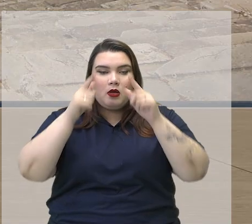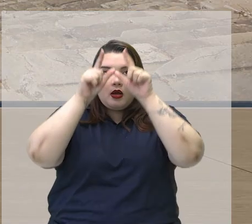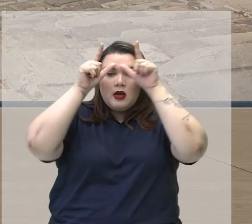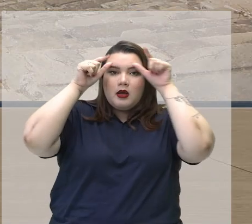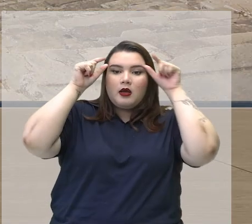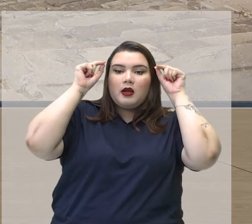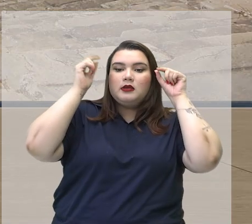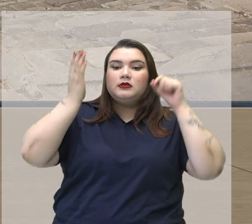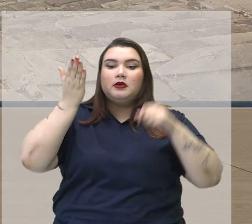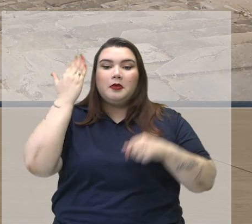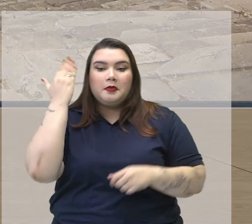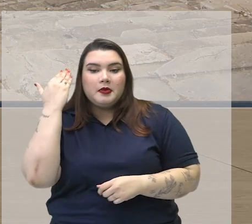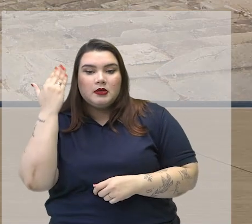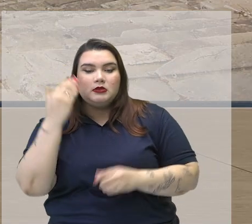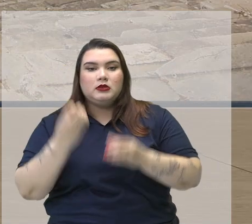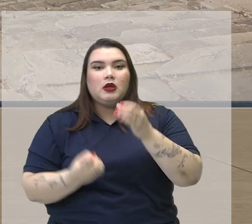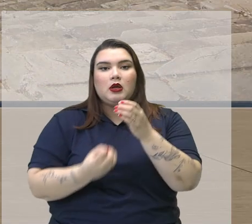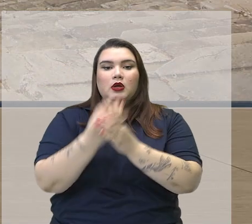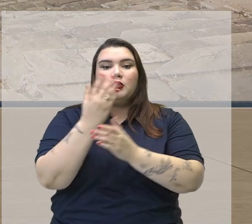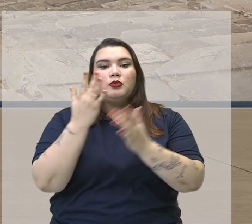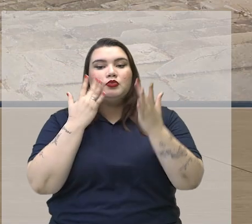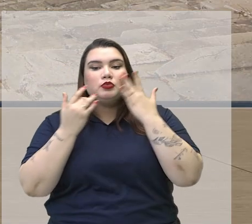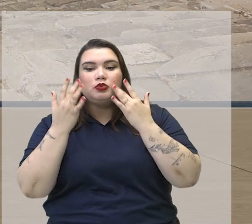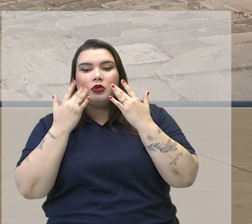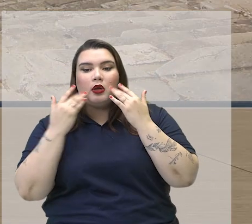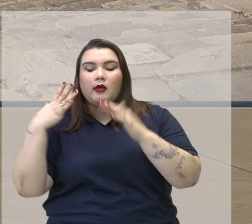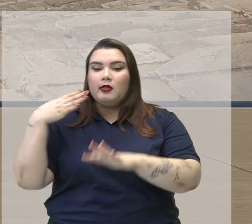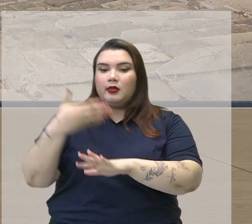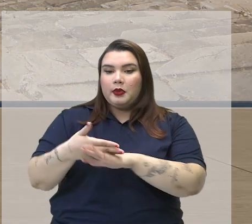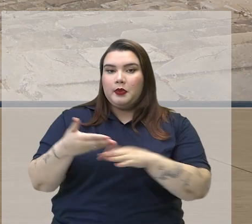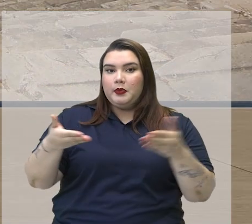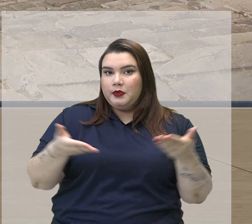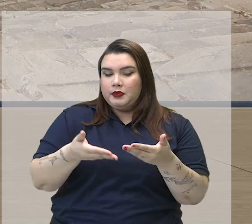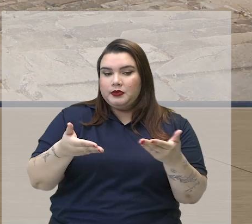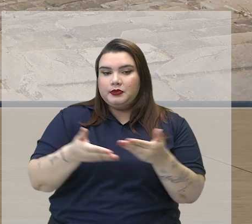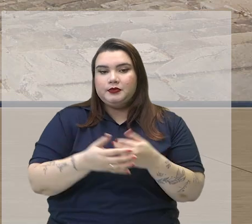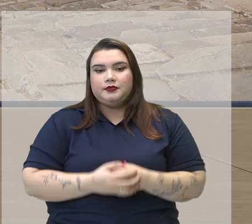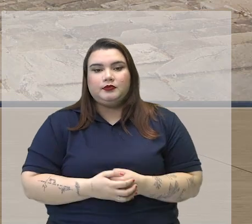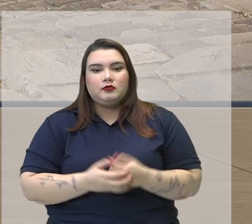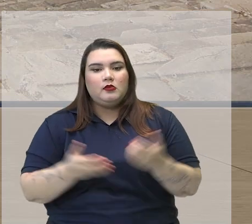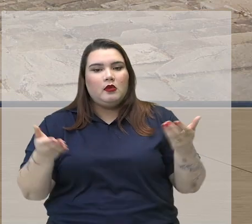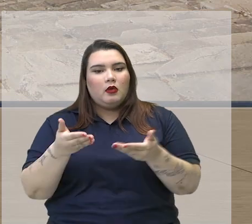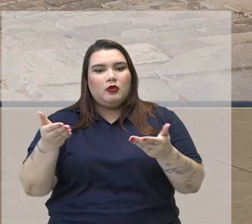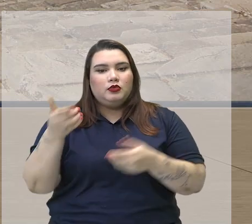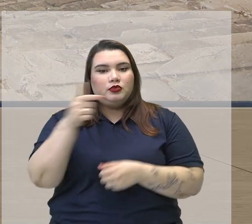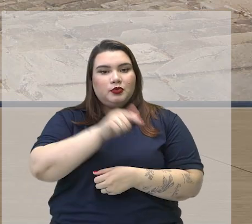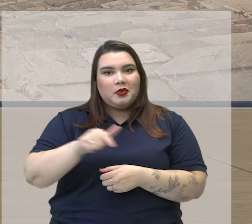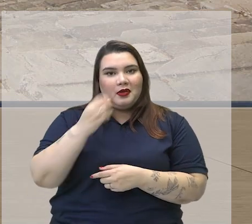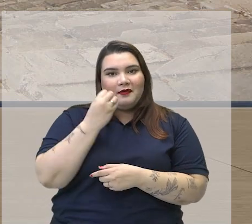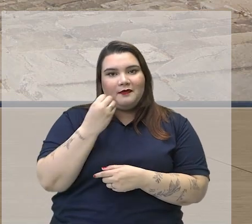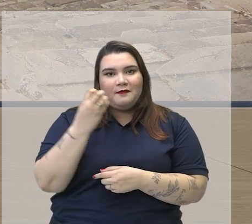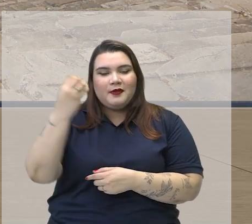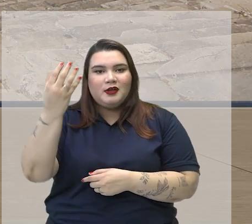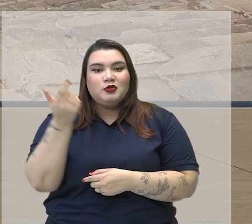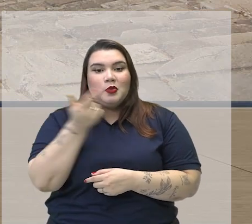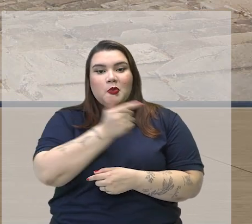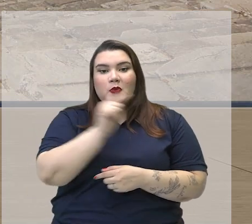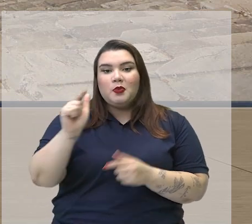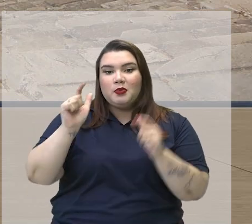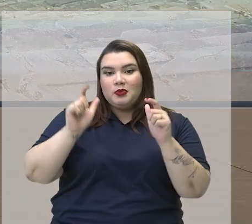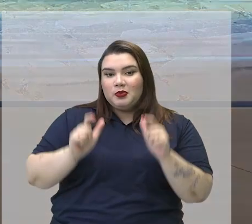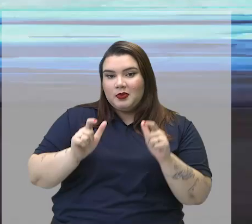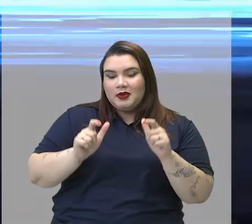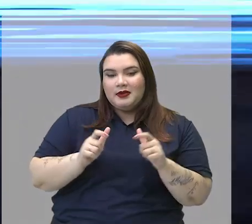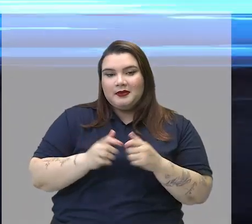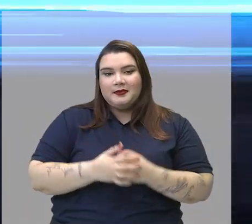surgiu o teatro até os dias de hoje. Vamos fazer novamente a nossa viagem no tempo. Vamos lá para o nosso túnel do